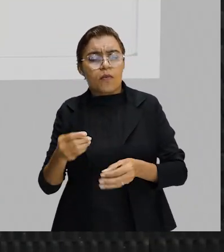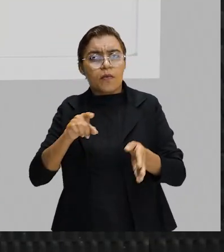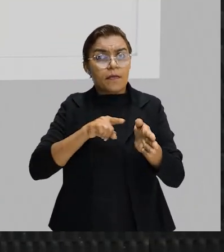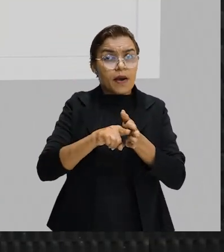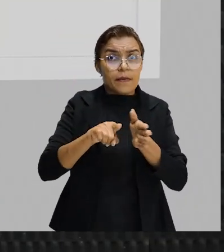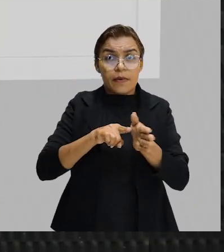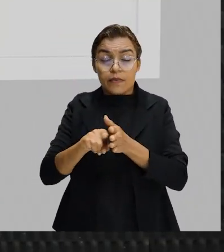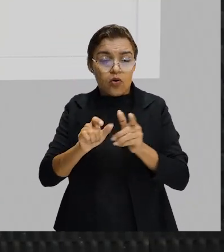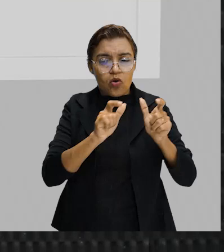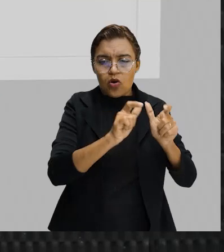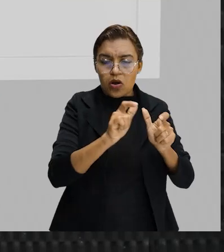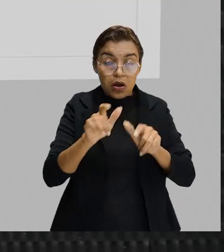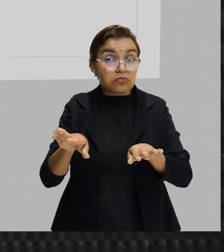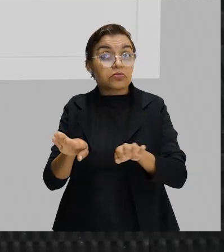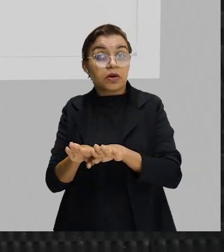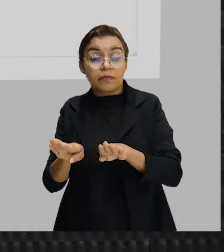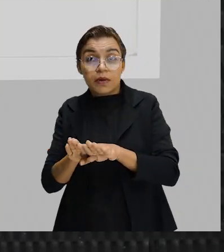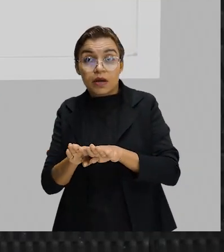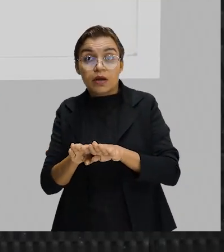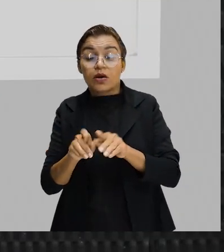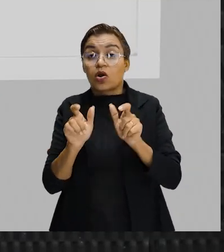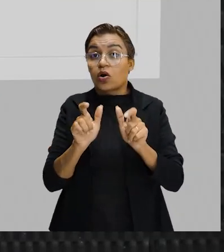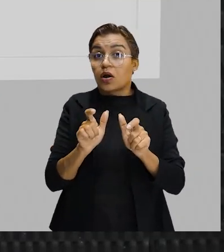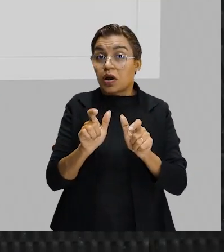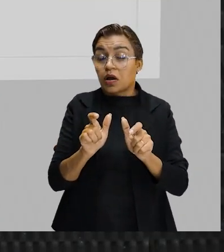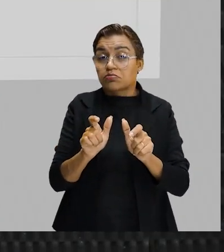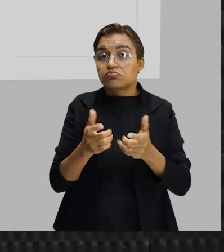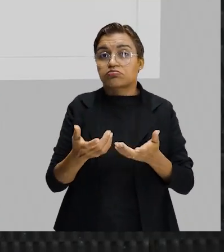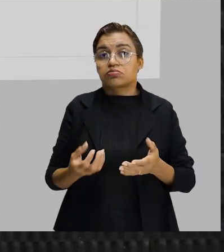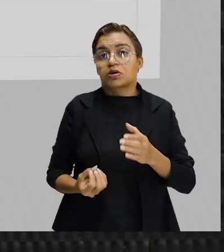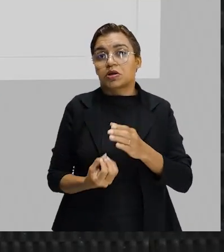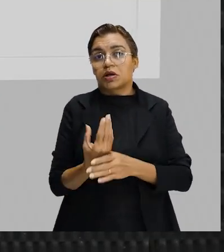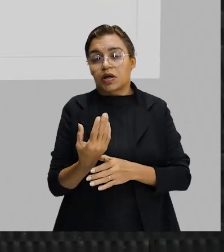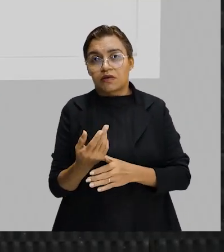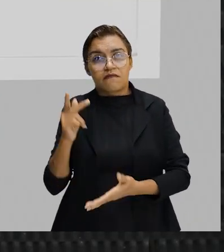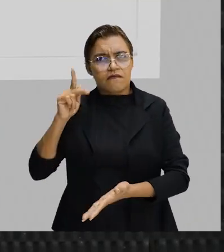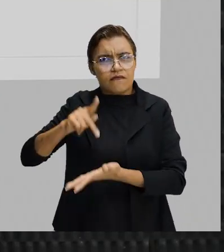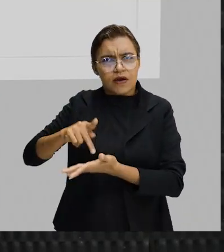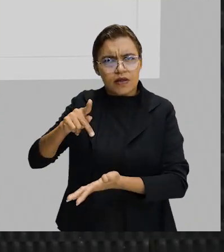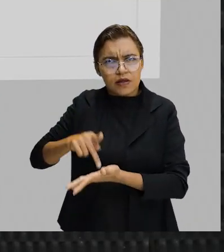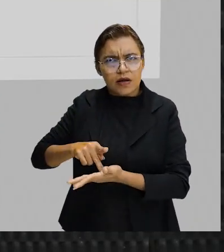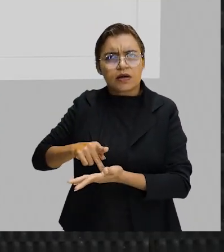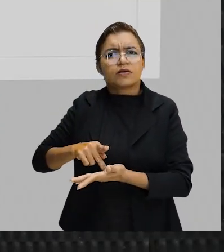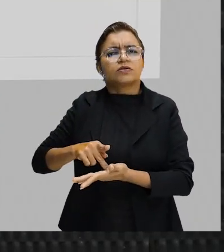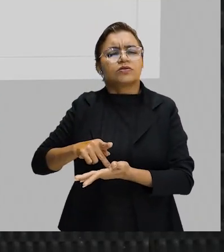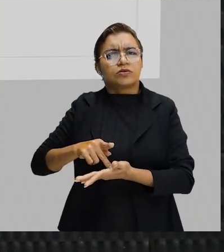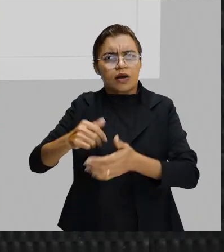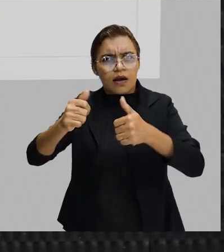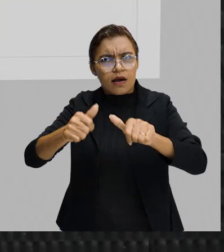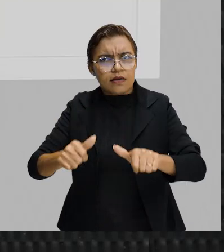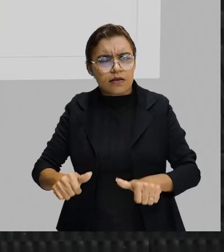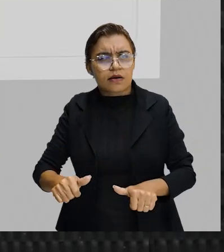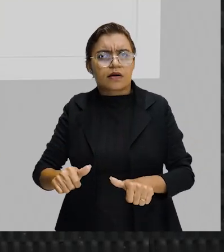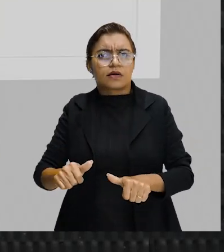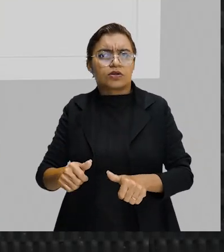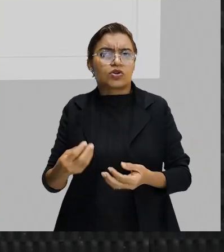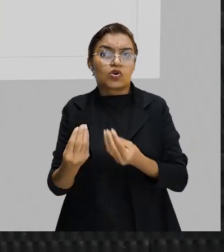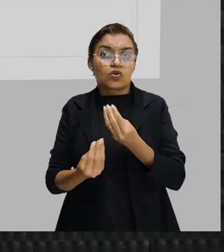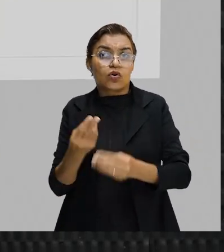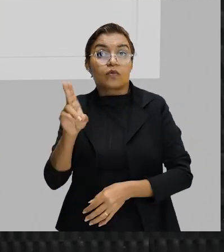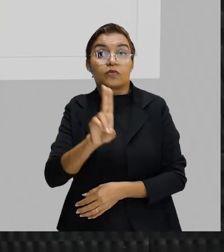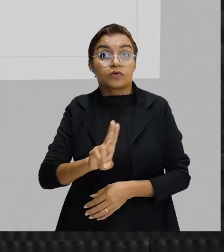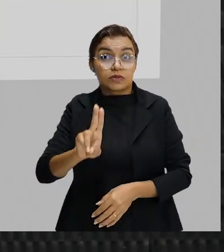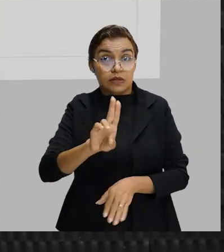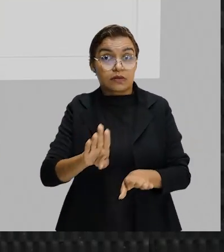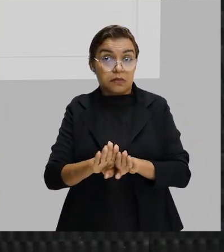o próprio local onde ela está, sobre a sua veracidade, verificabilidade ou até mesmo usabilidade.